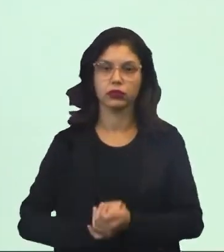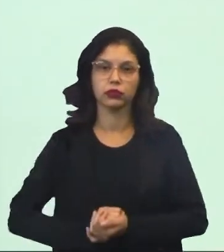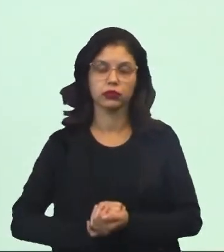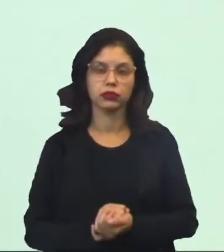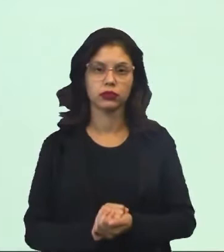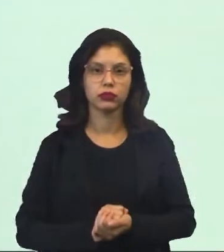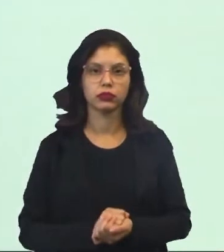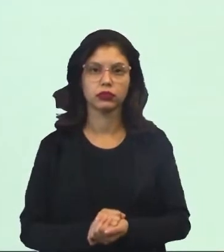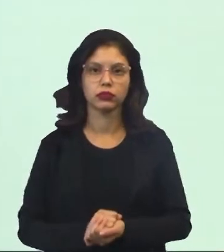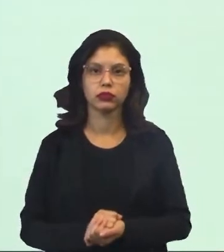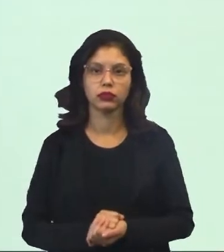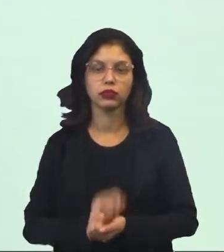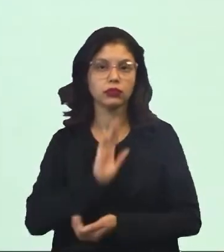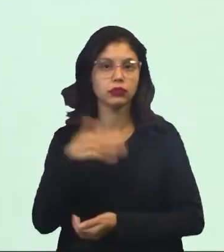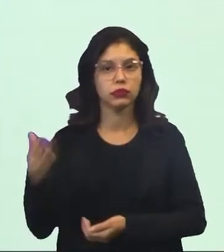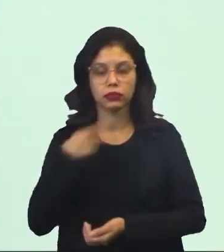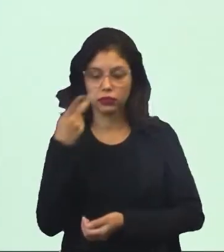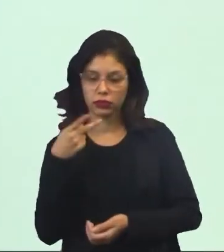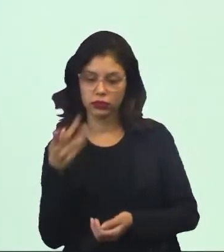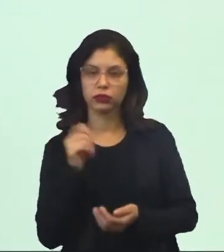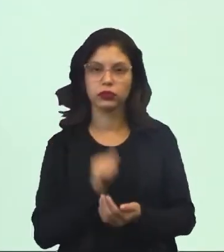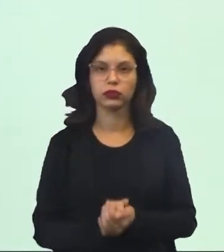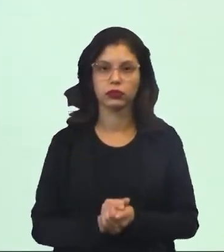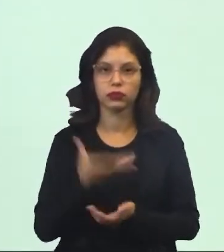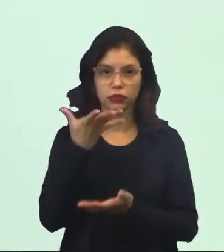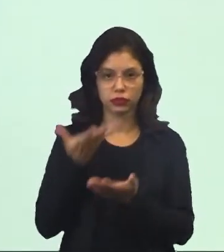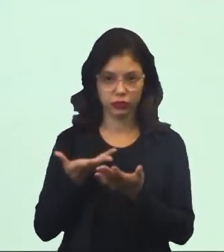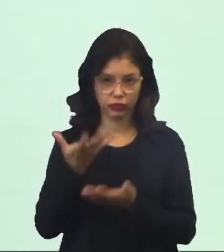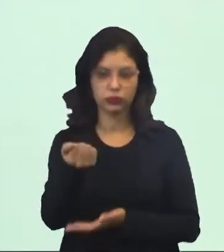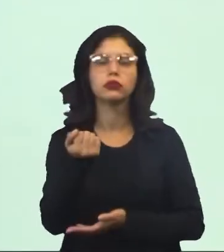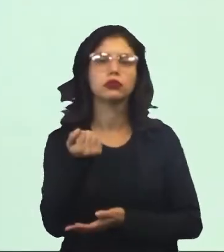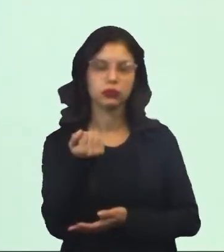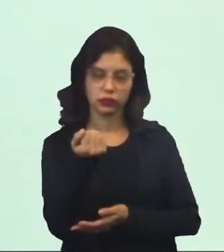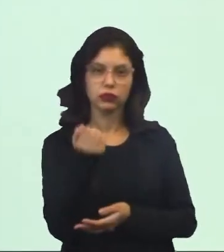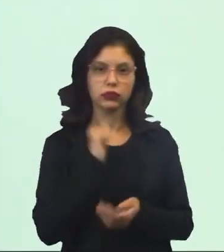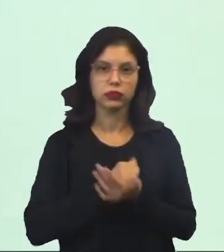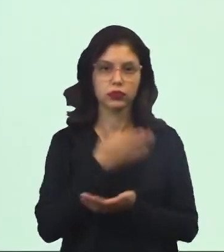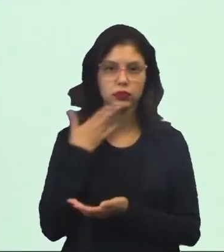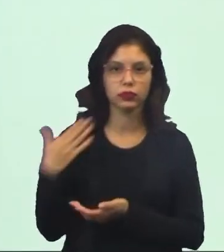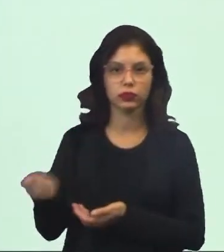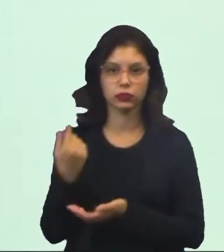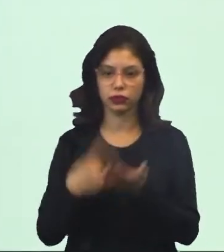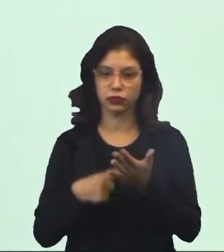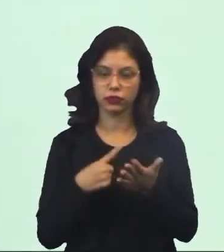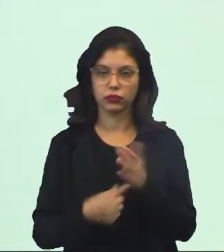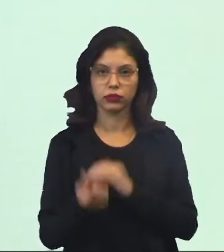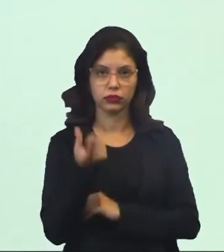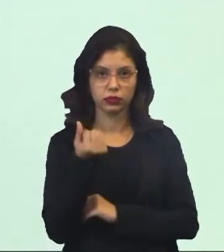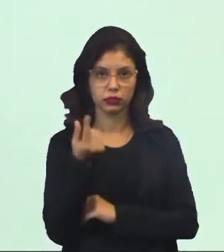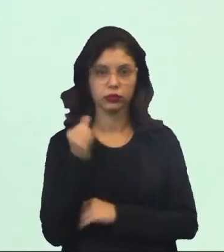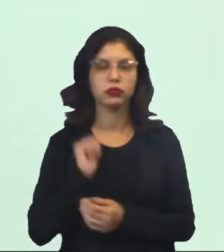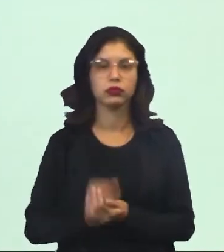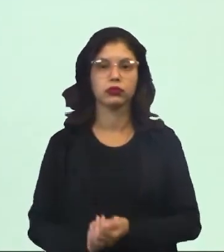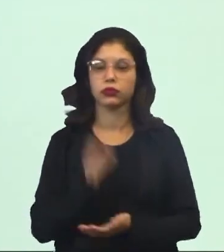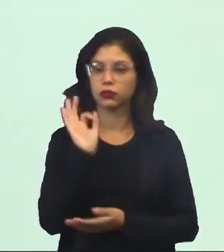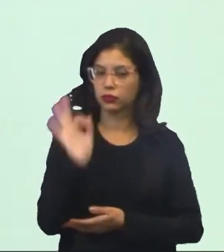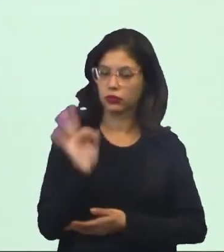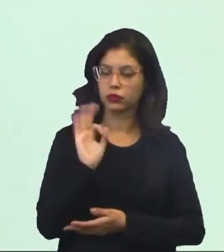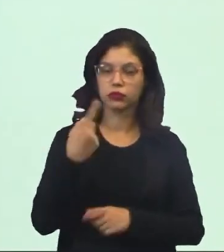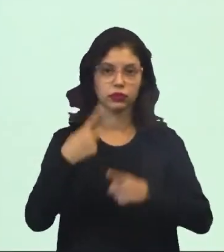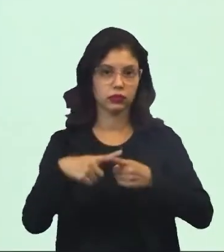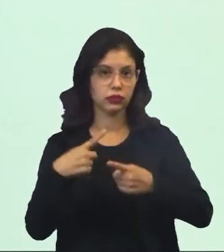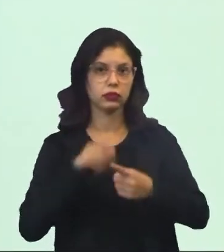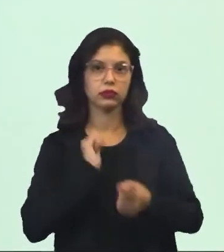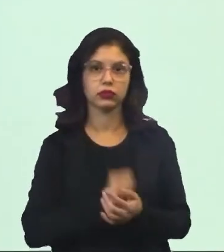verdade? Então, quando se fala que eles vêm em busca de melhores condições financeiras, certamente é